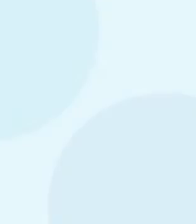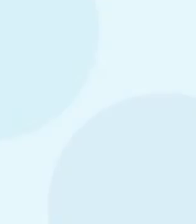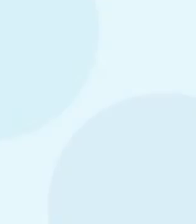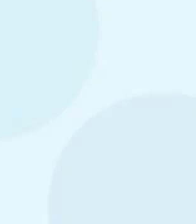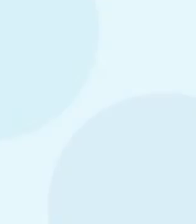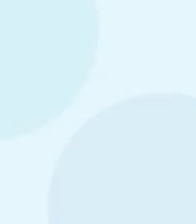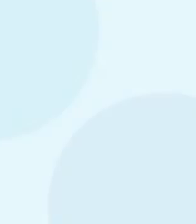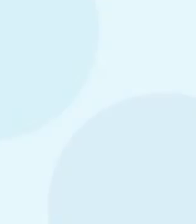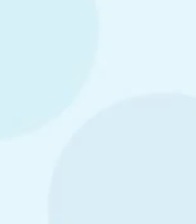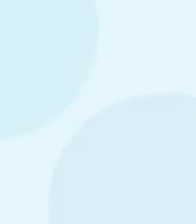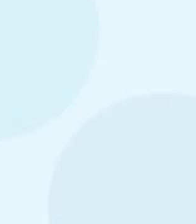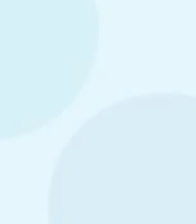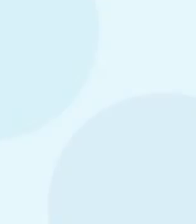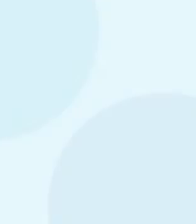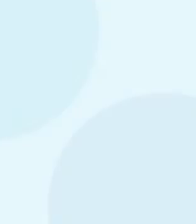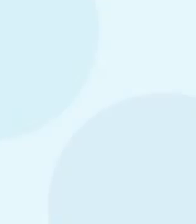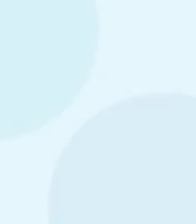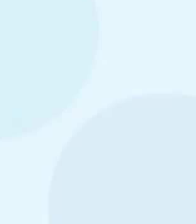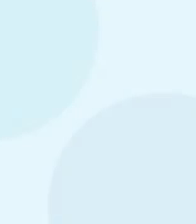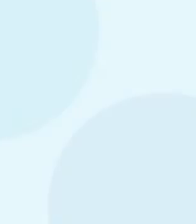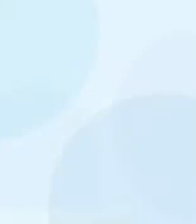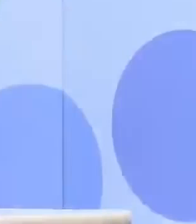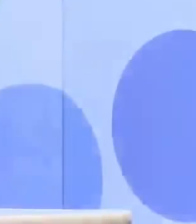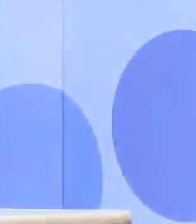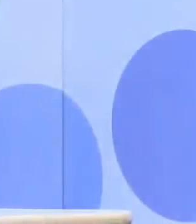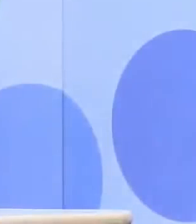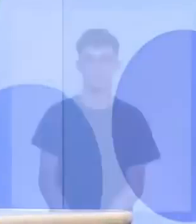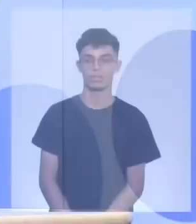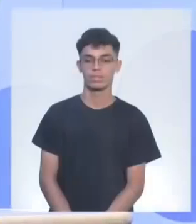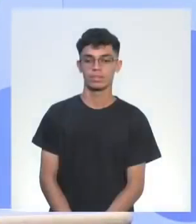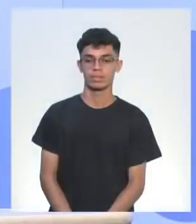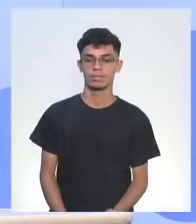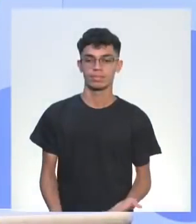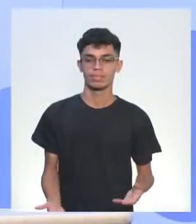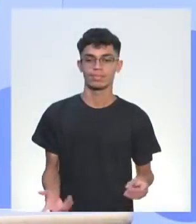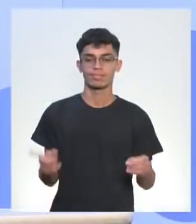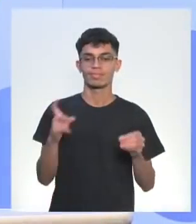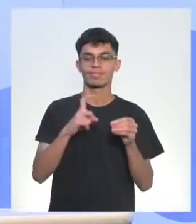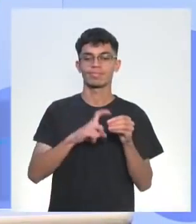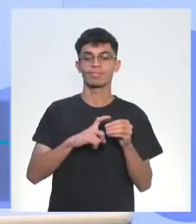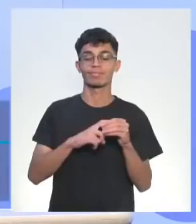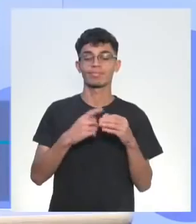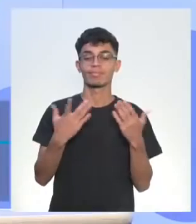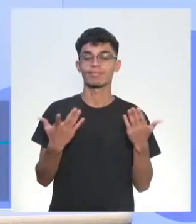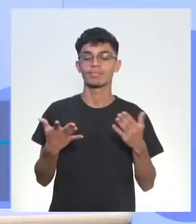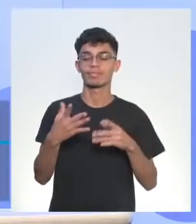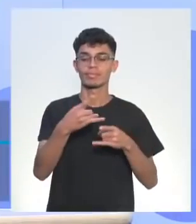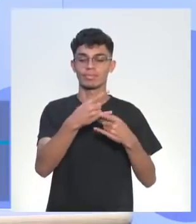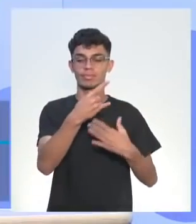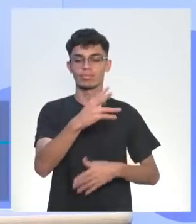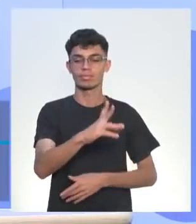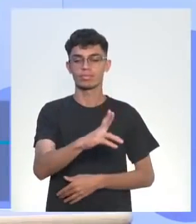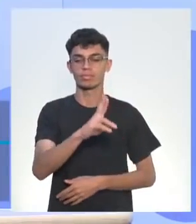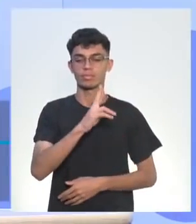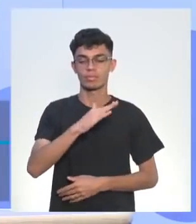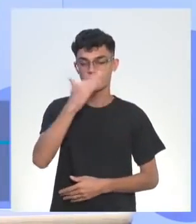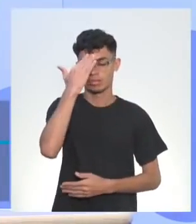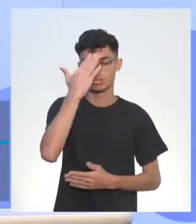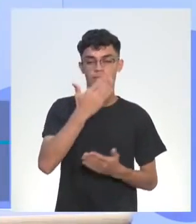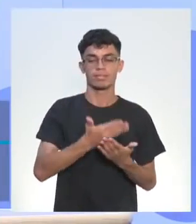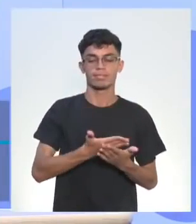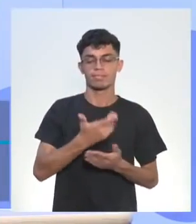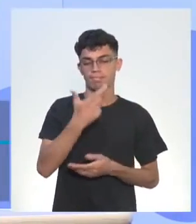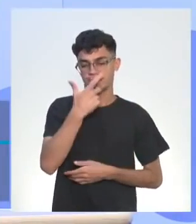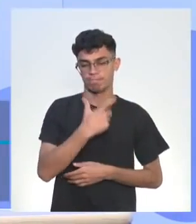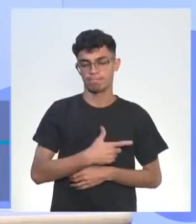Retornamos aqui Olha, das respostas, acredito eu aí